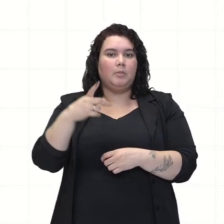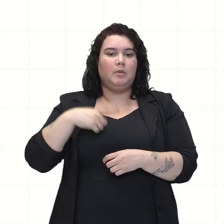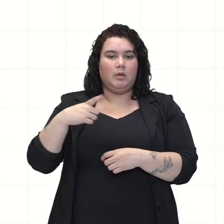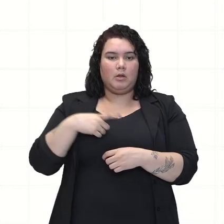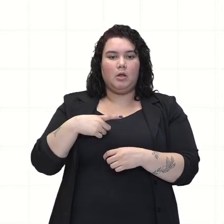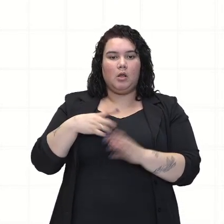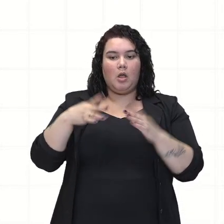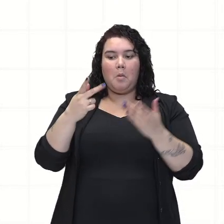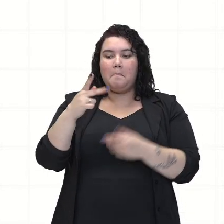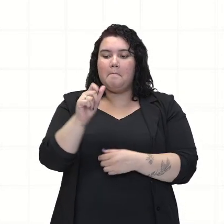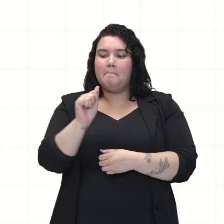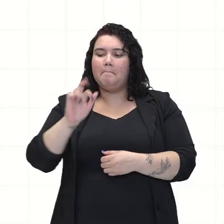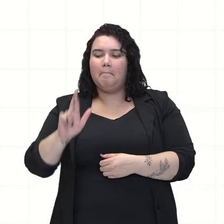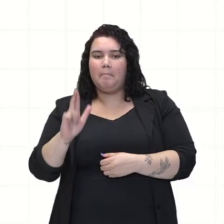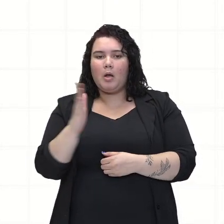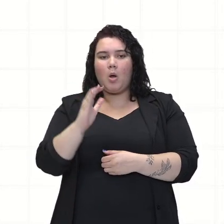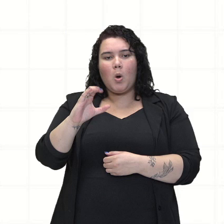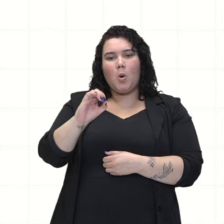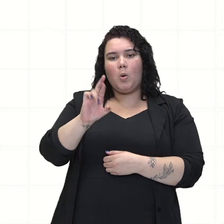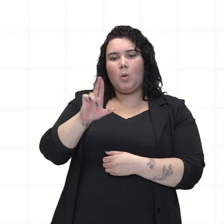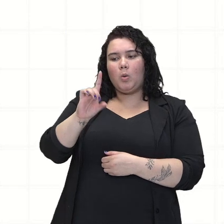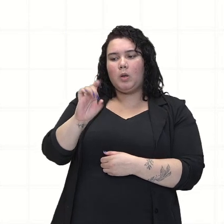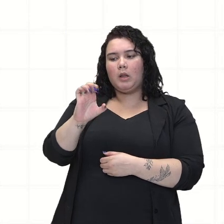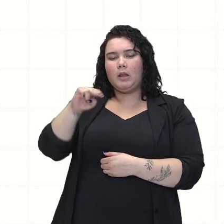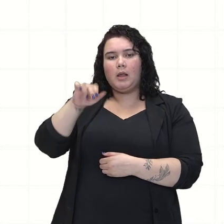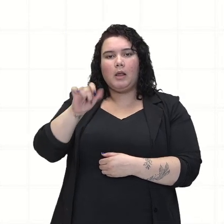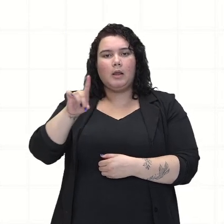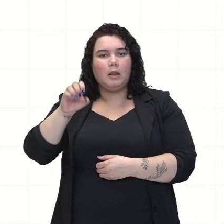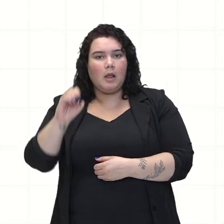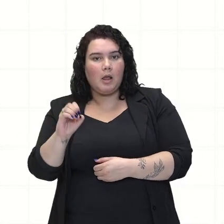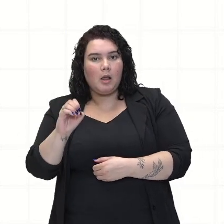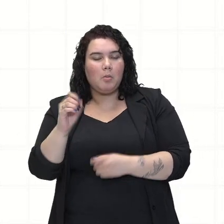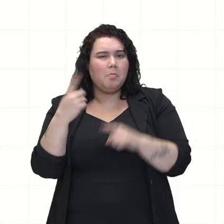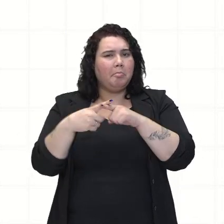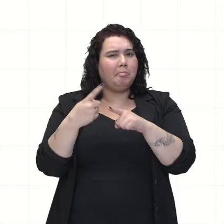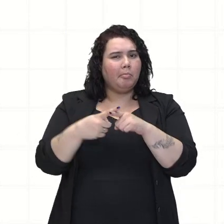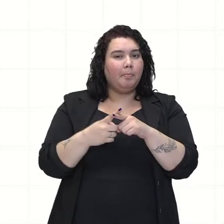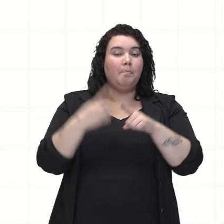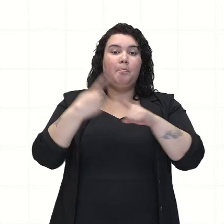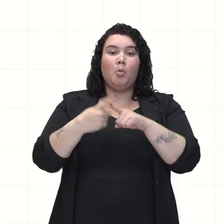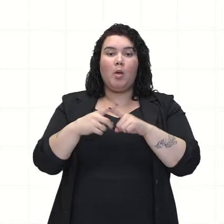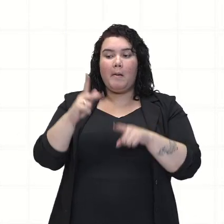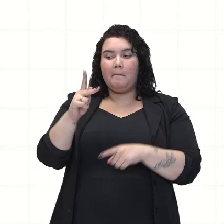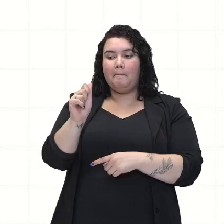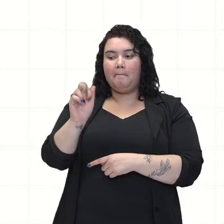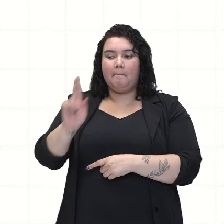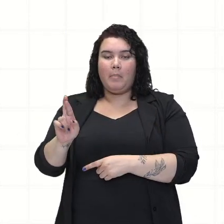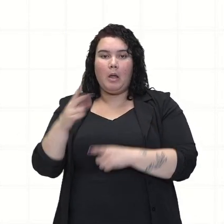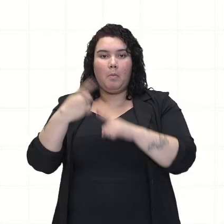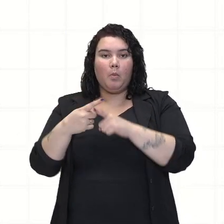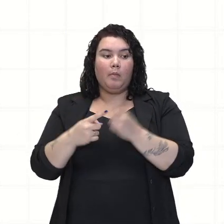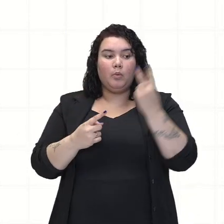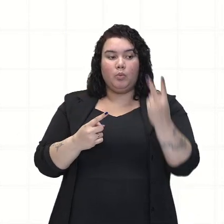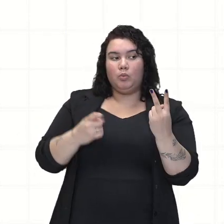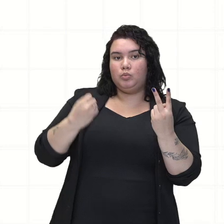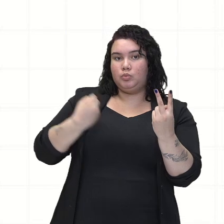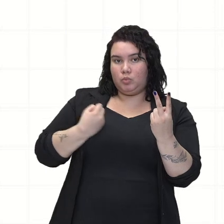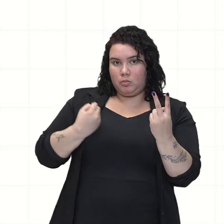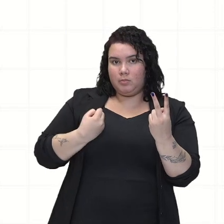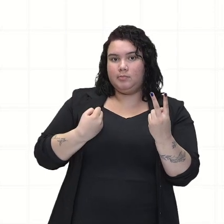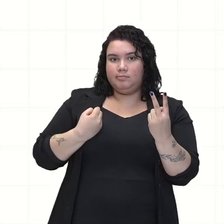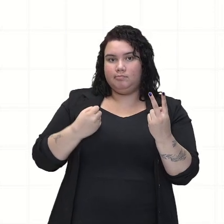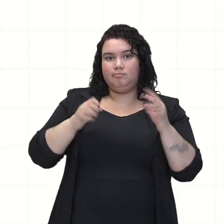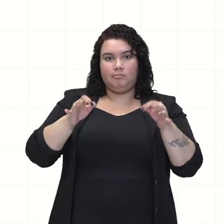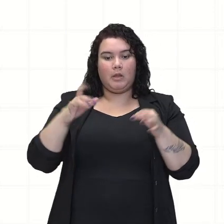Par ordenado, né? É um par, porque nós temos dois valores, né, em referência aos seus